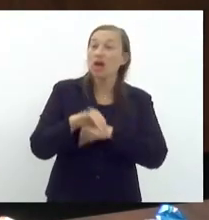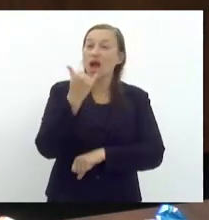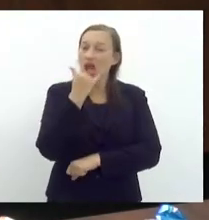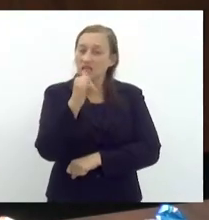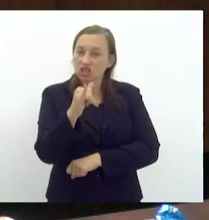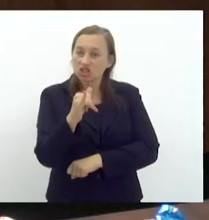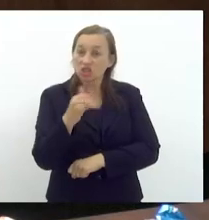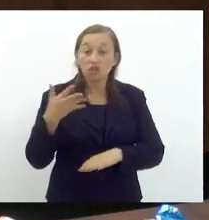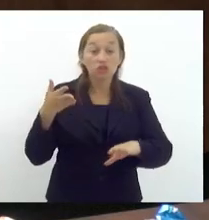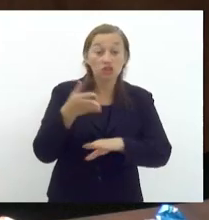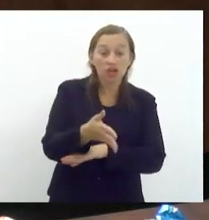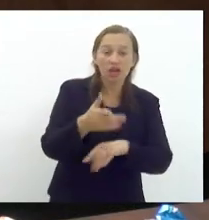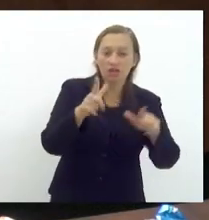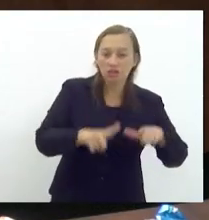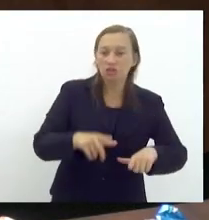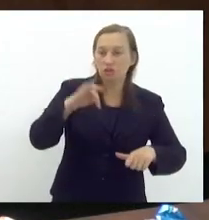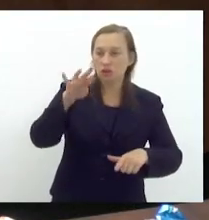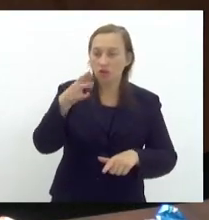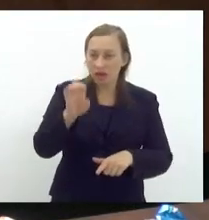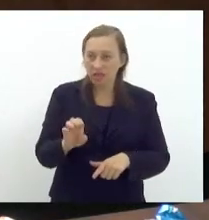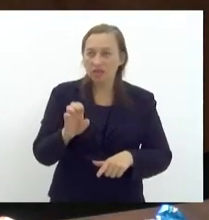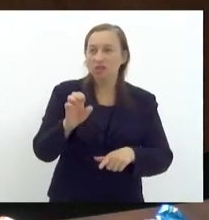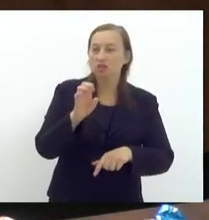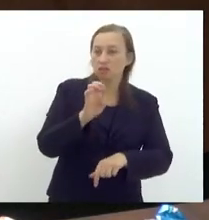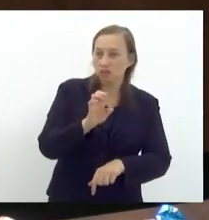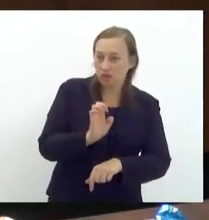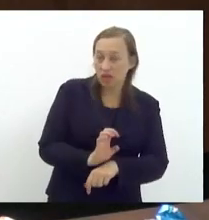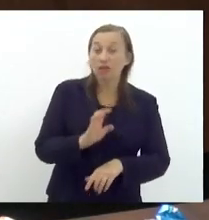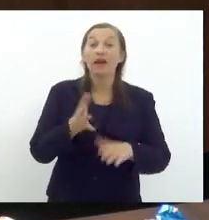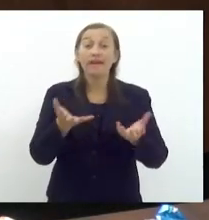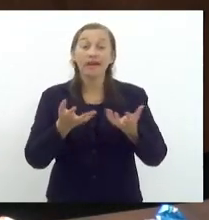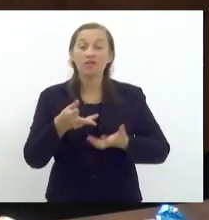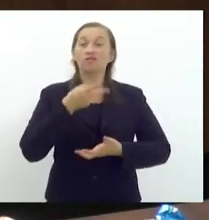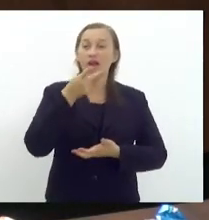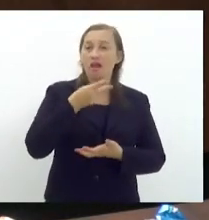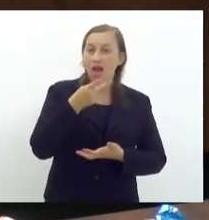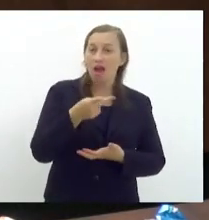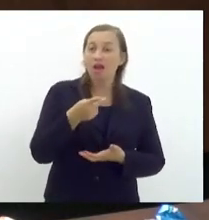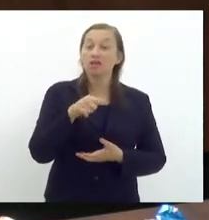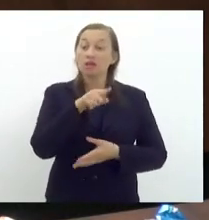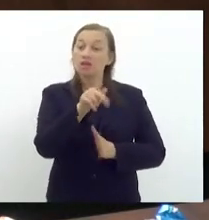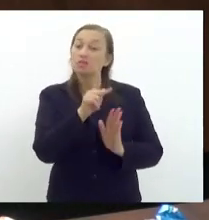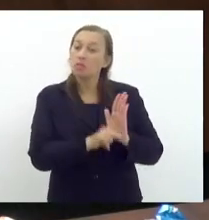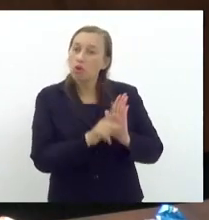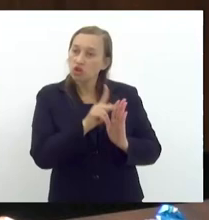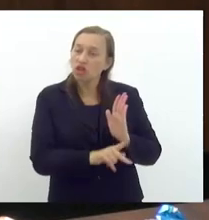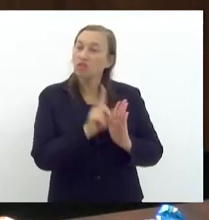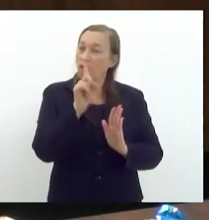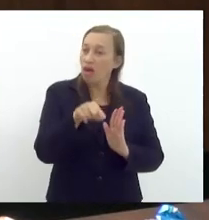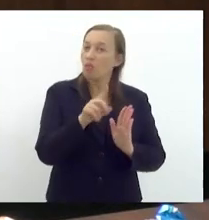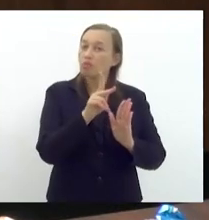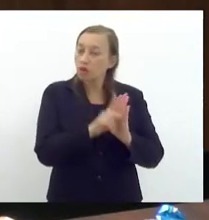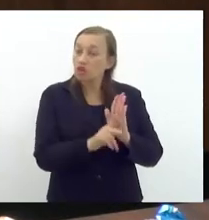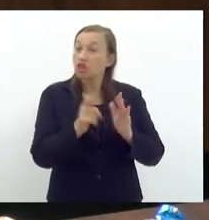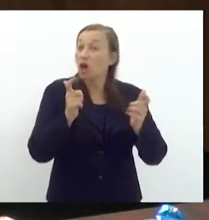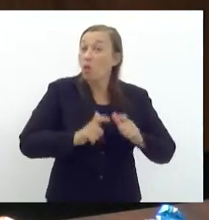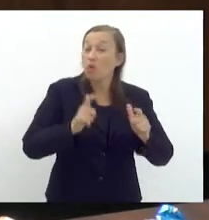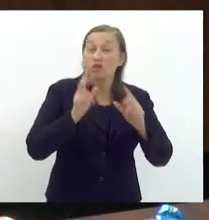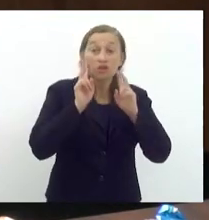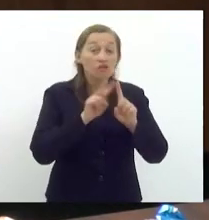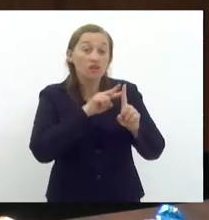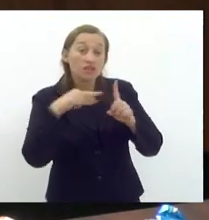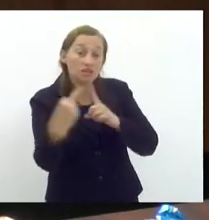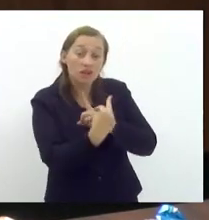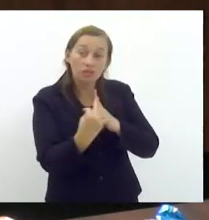elétrica chegasse até o Noroeste do nosso Estado quero aqui dizer que esse projeto é um projeto aonde Visa